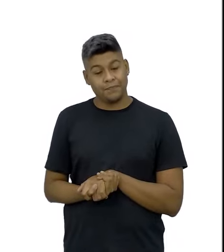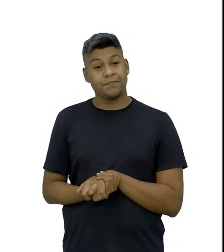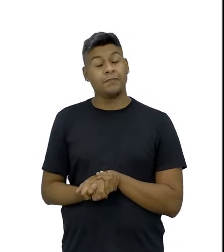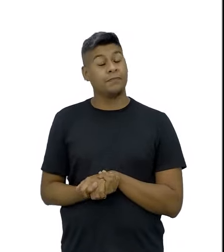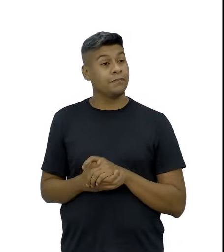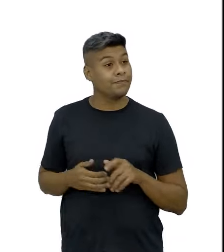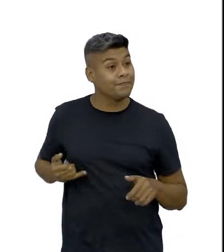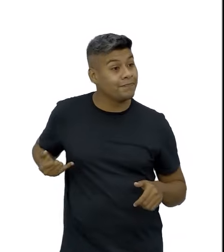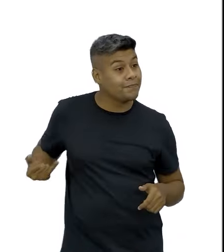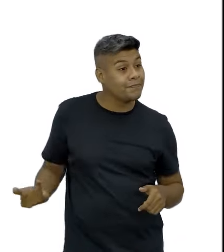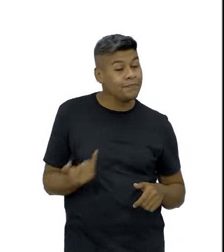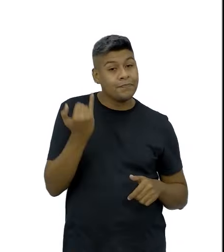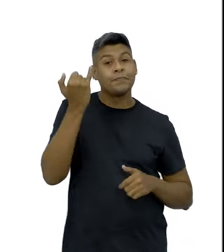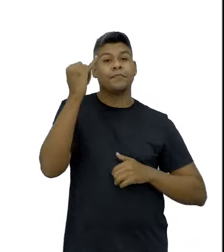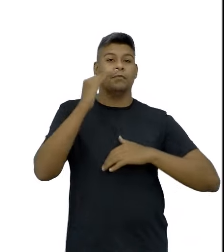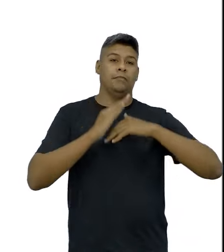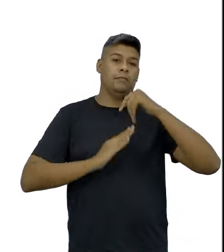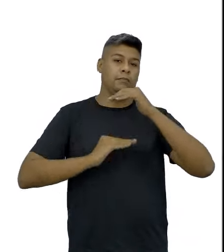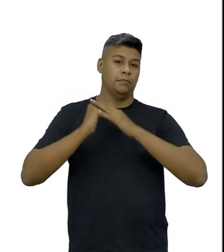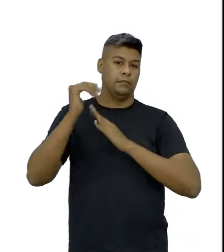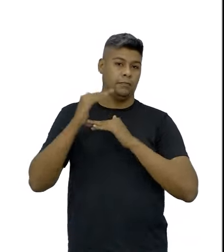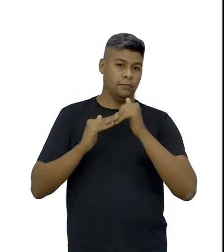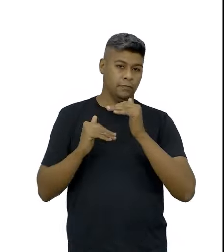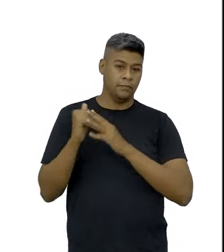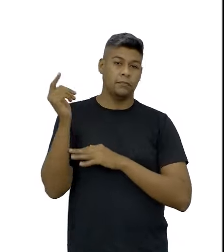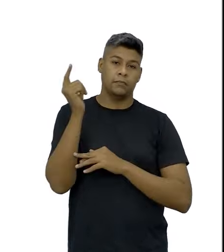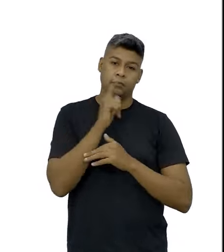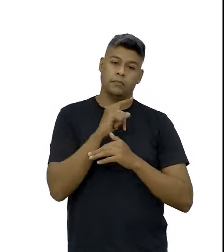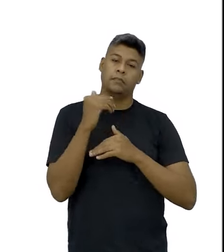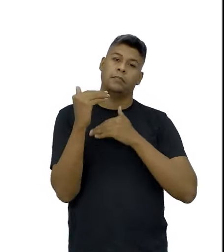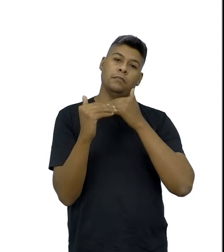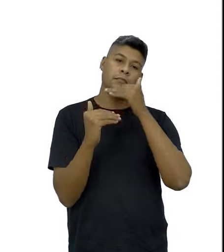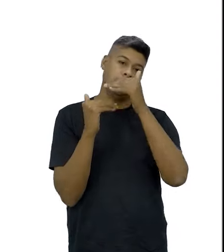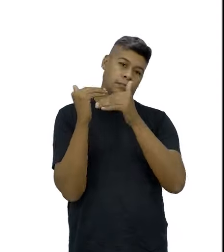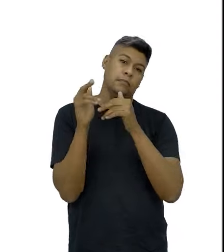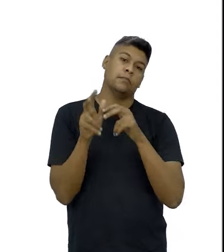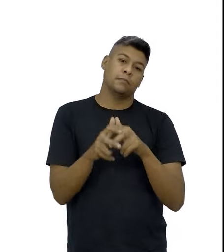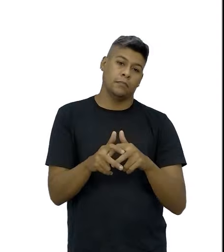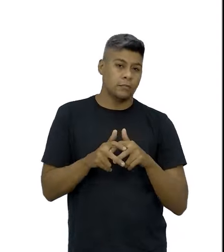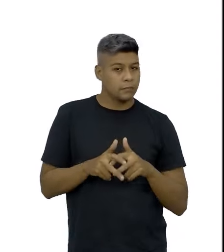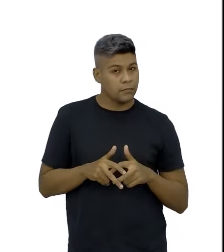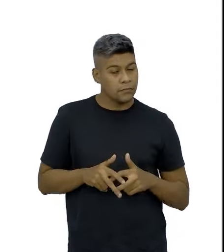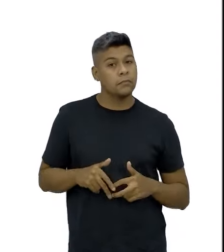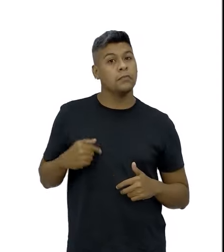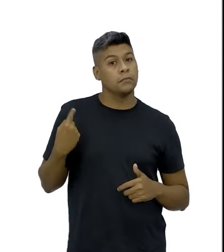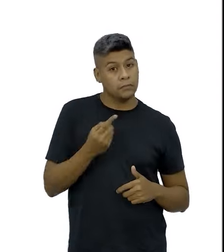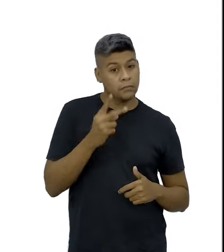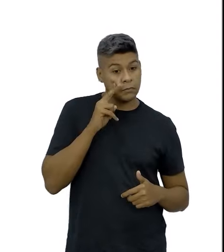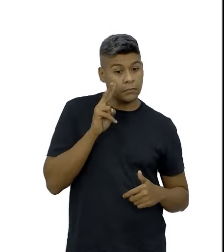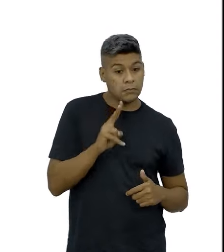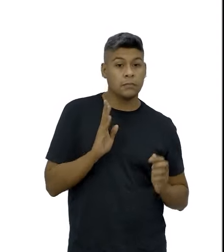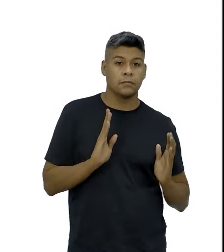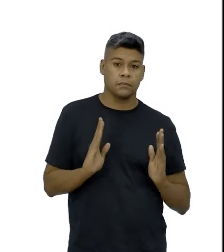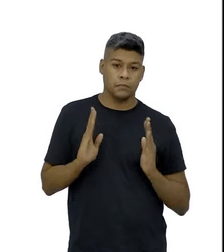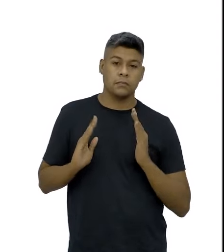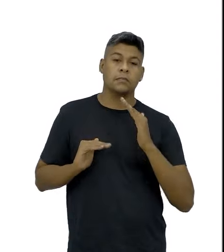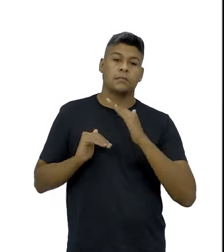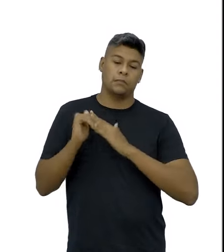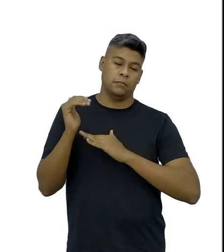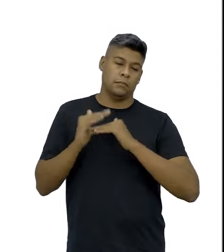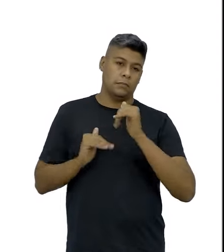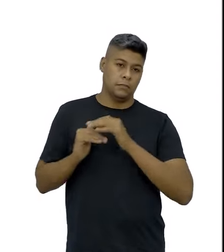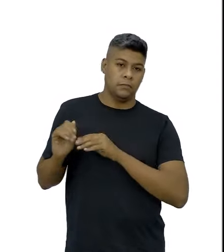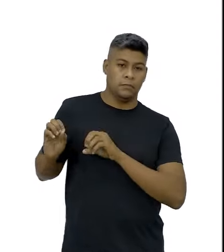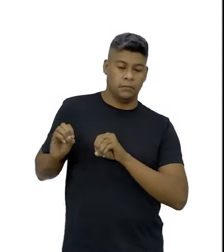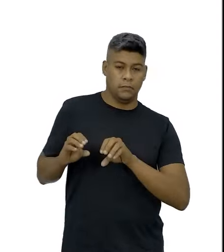resgatar habilidades que não foram plenamente desenvolvidas. E é por isso que vemos nessa sequência uma habilidade da